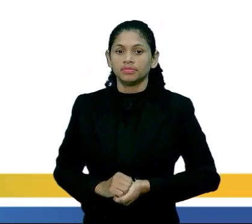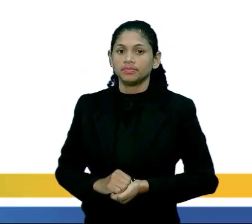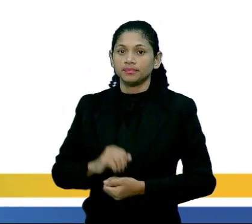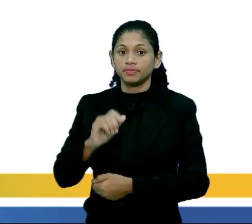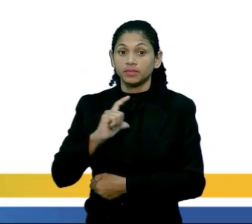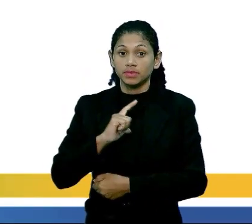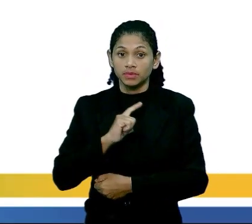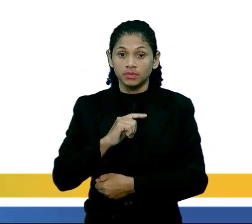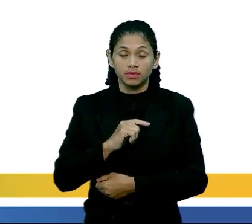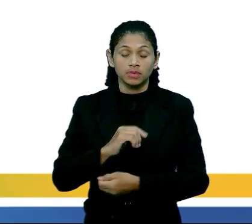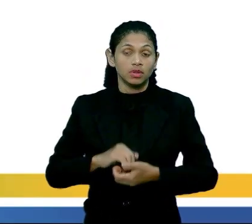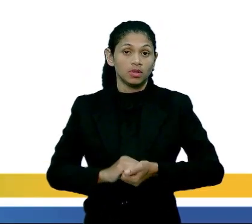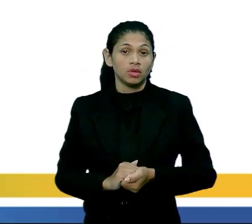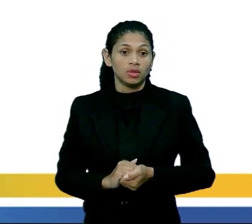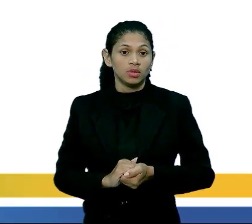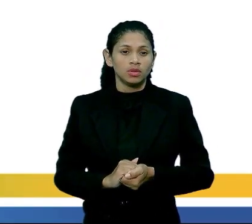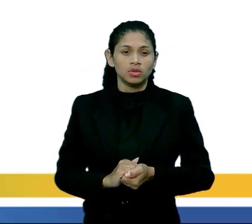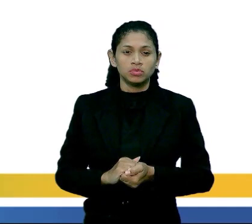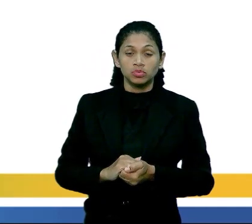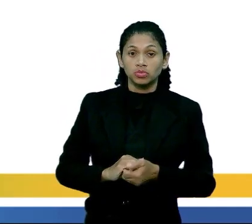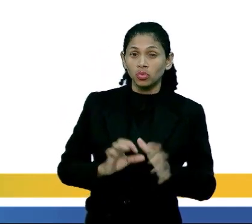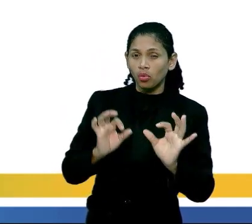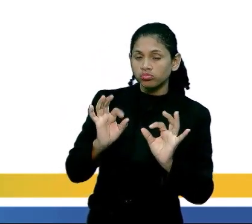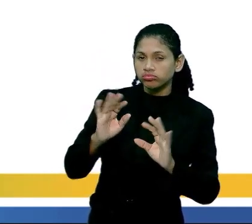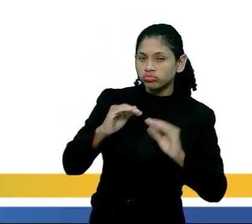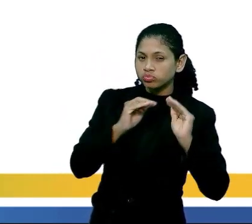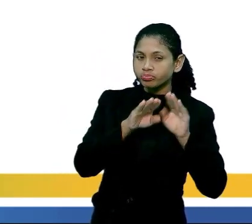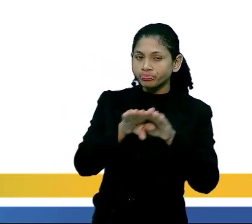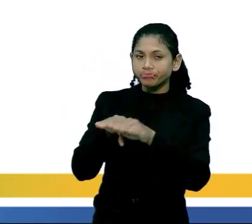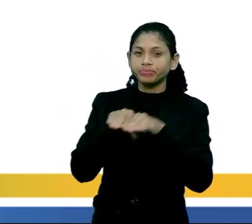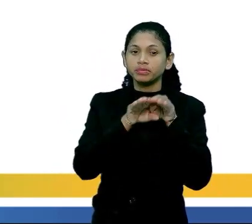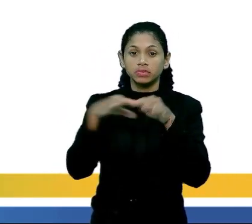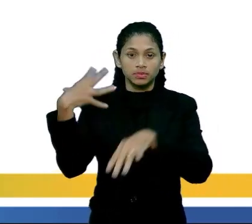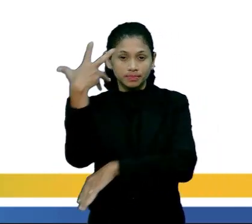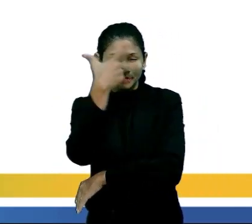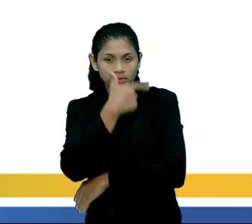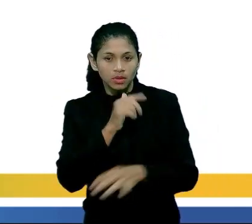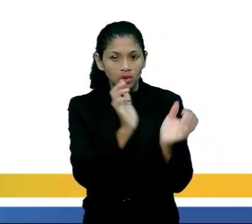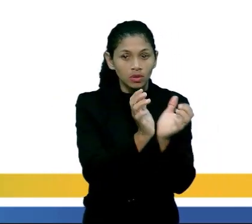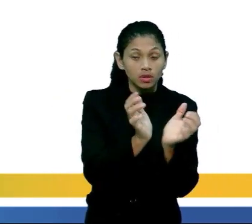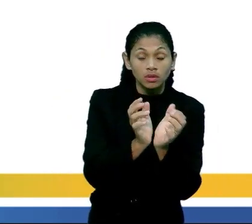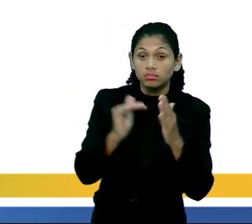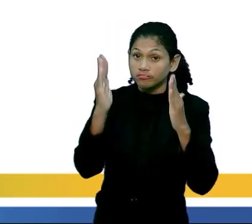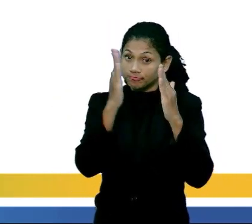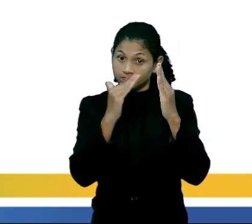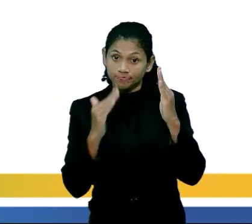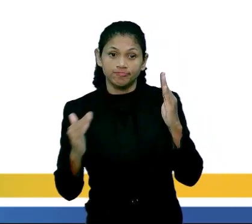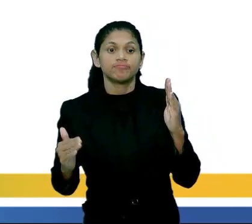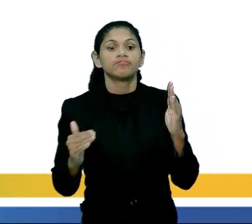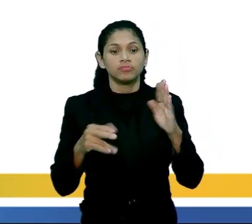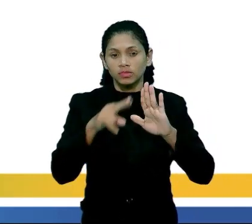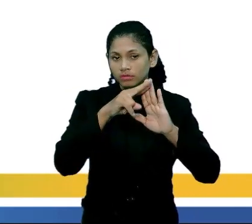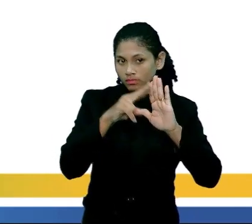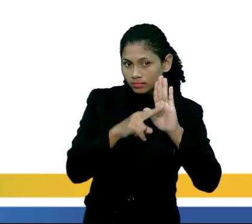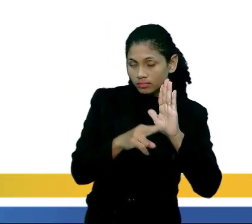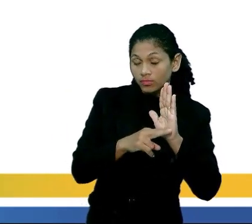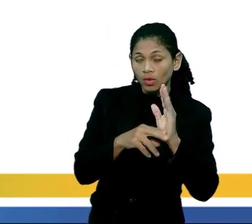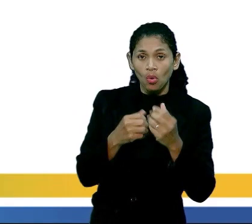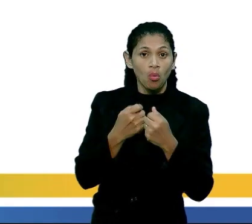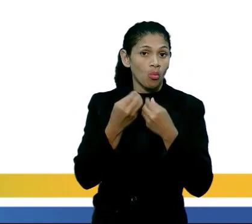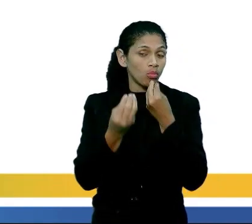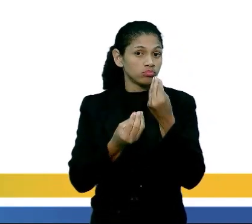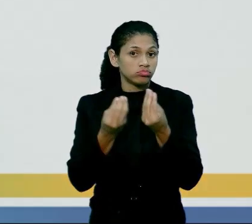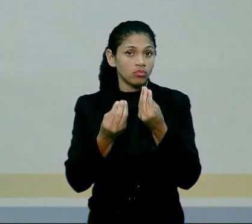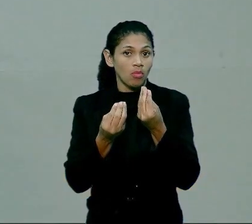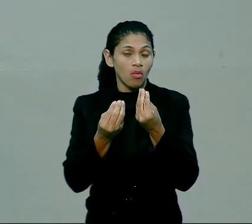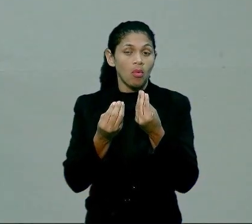ter o seguinte: os padrões de beleza são um conjunto de normas estéticas que desejam formatar como deve ou não deve ser o